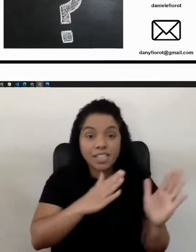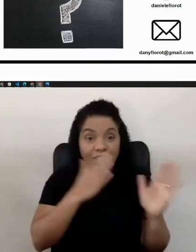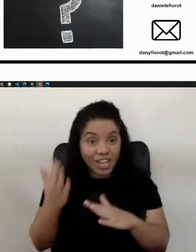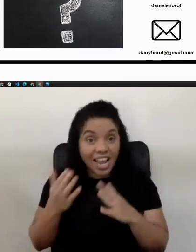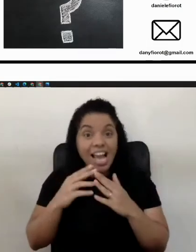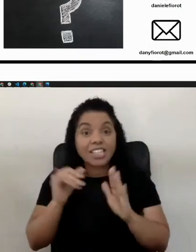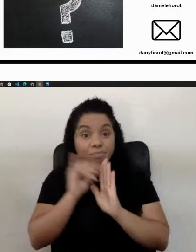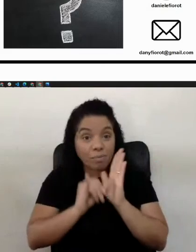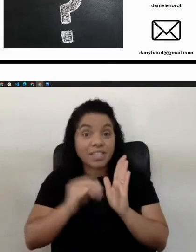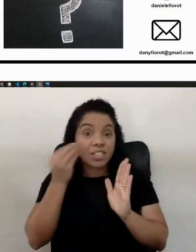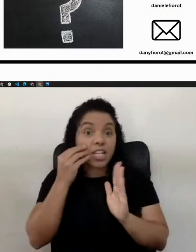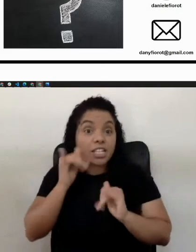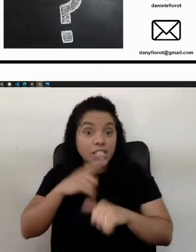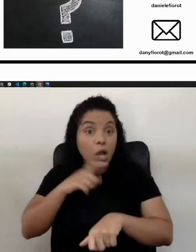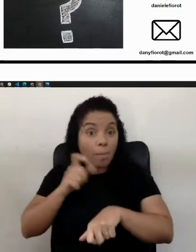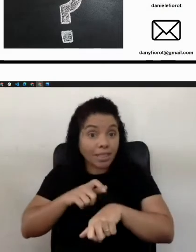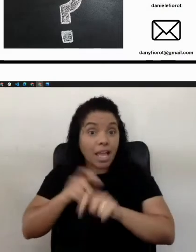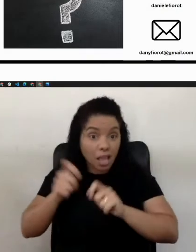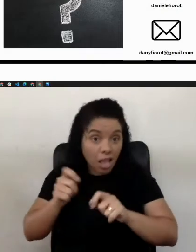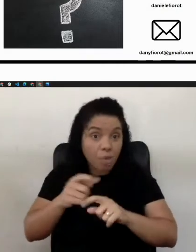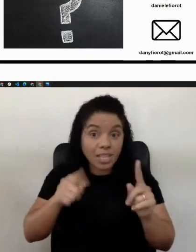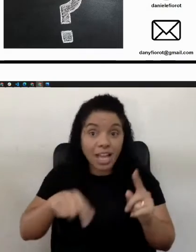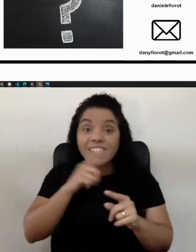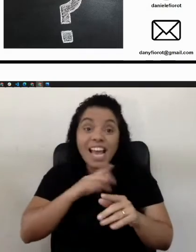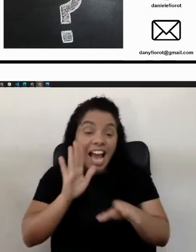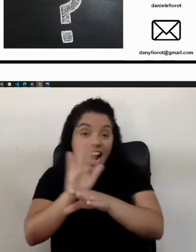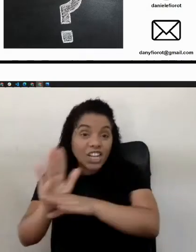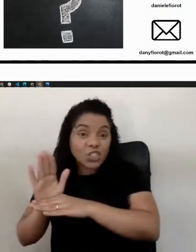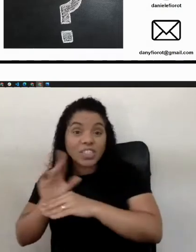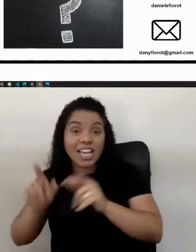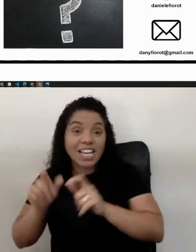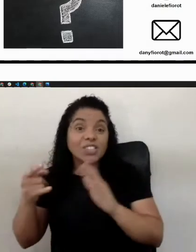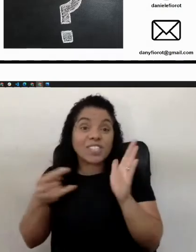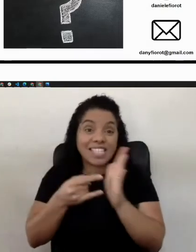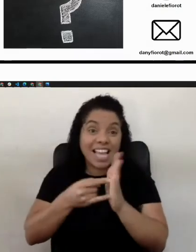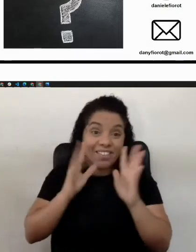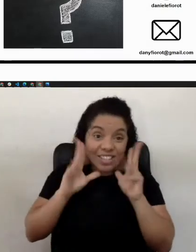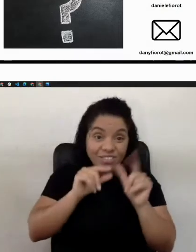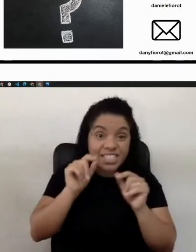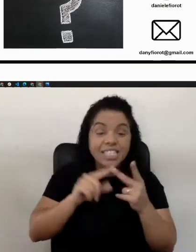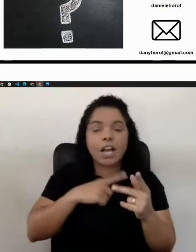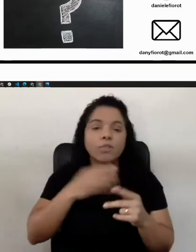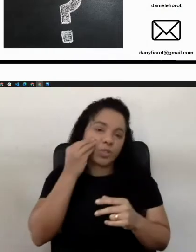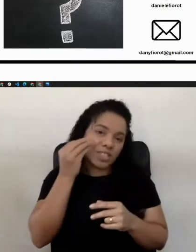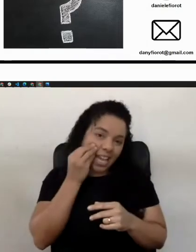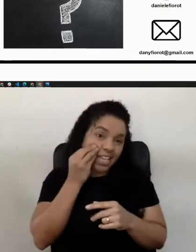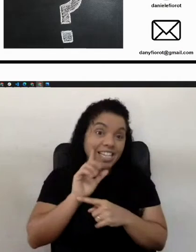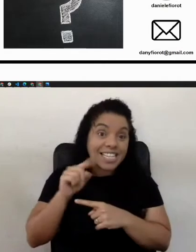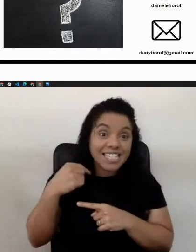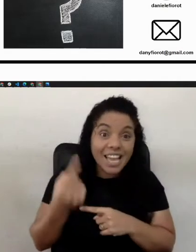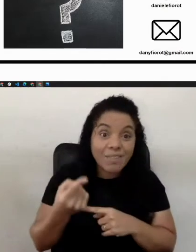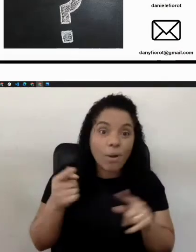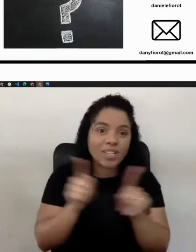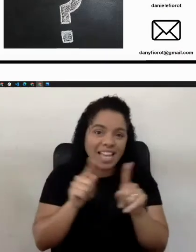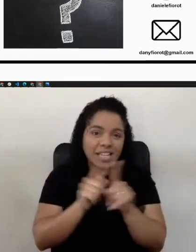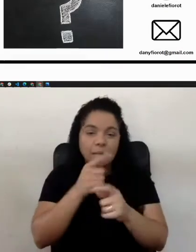testes, ainda pode te sobrar tempo. Então, você acaba ajudando os devs nessa definição dos testes. E depois ainda,